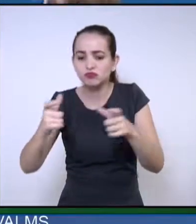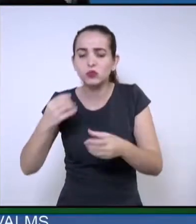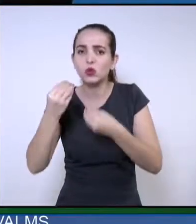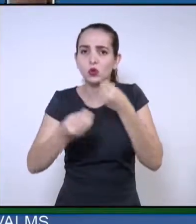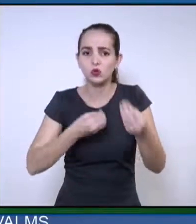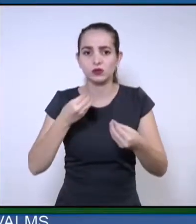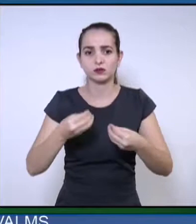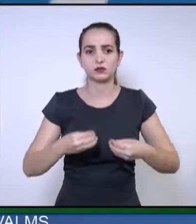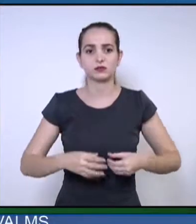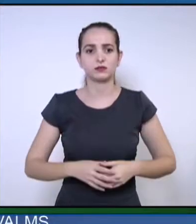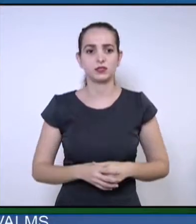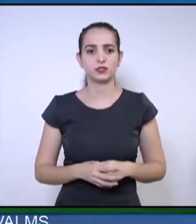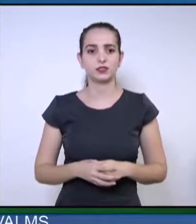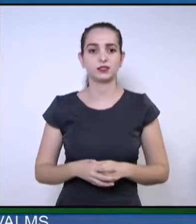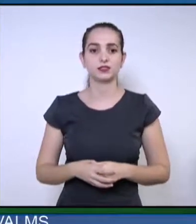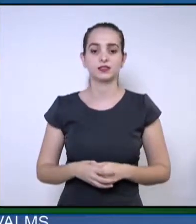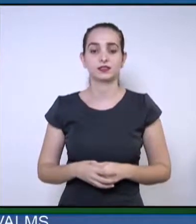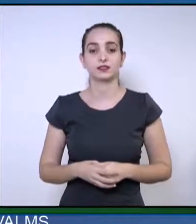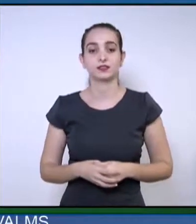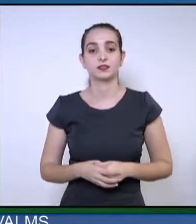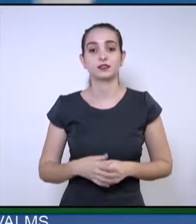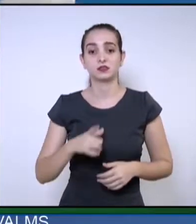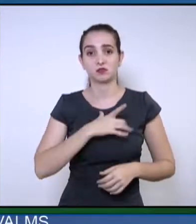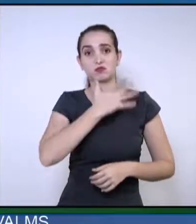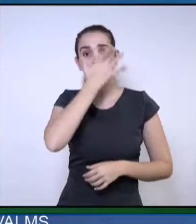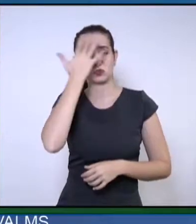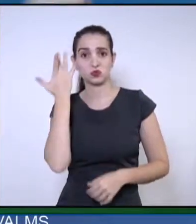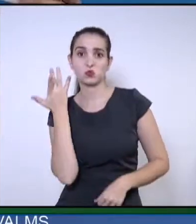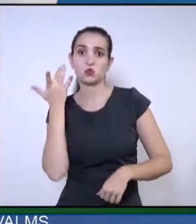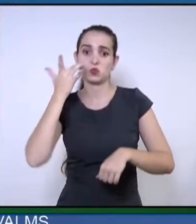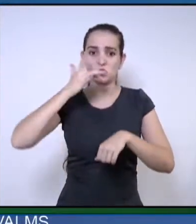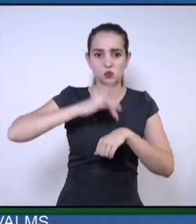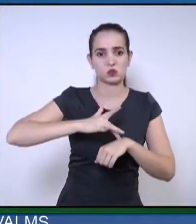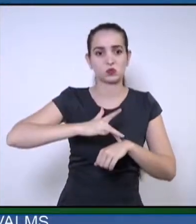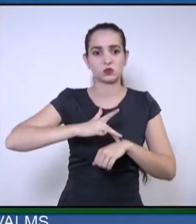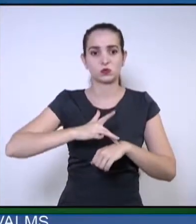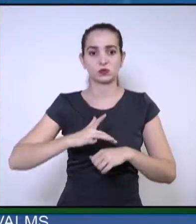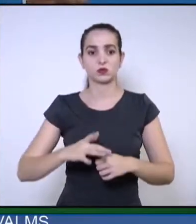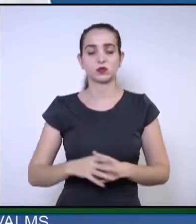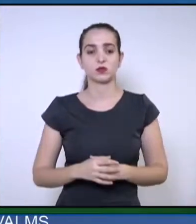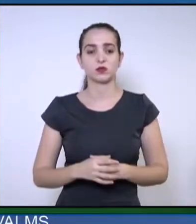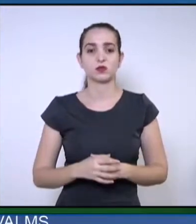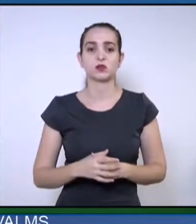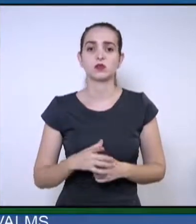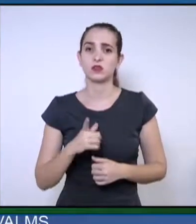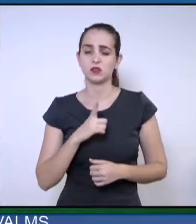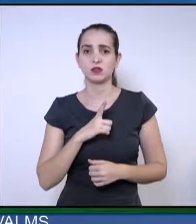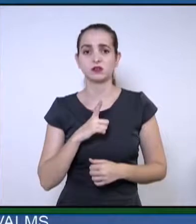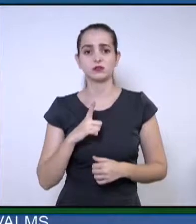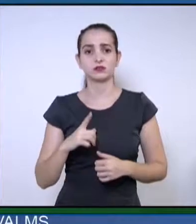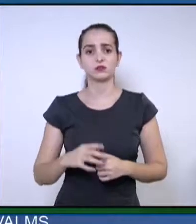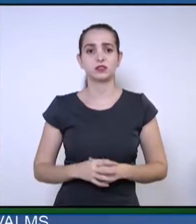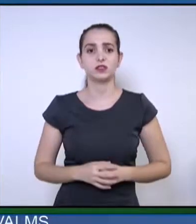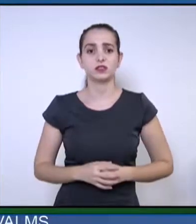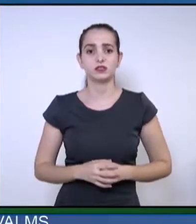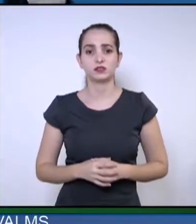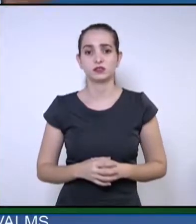E os culpados, deputado Paulo Silva, e os culpados punidos